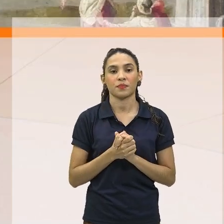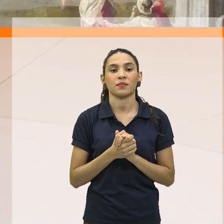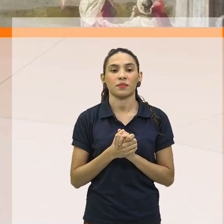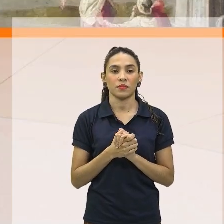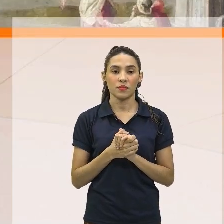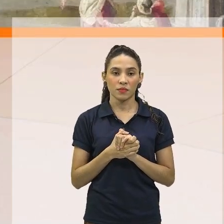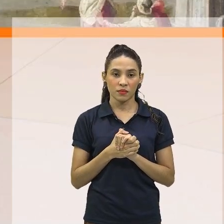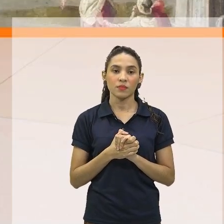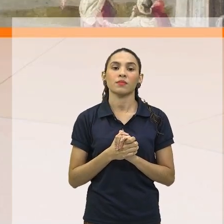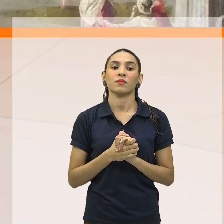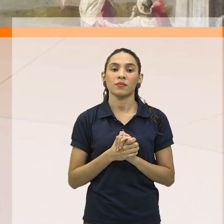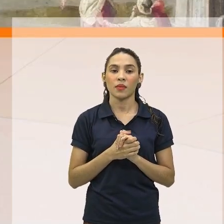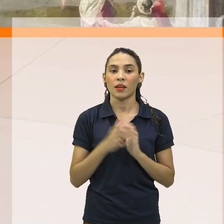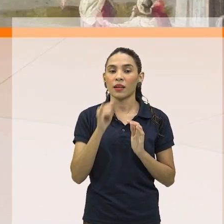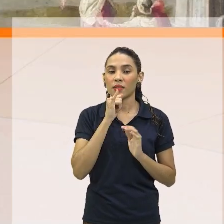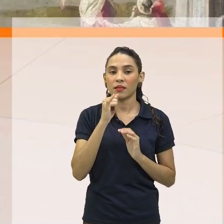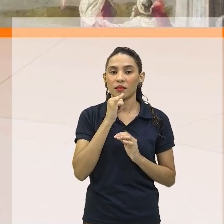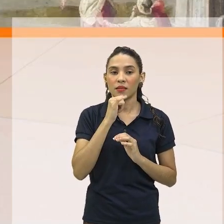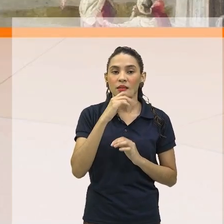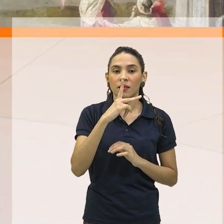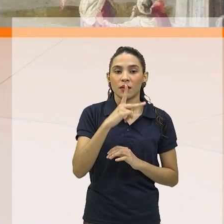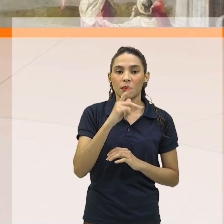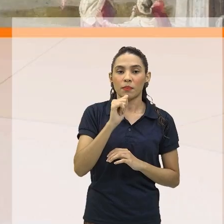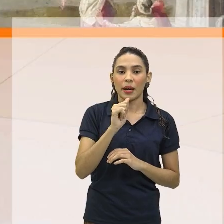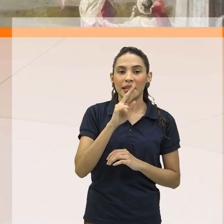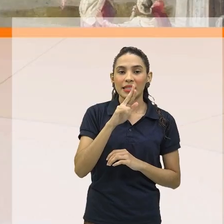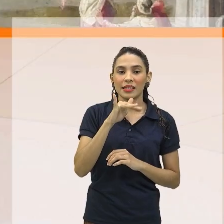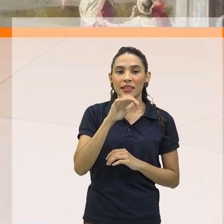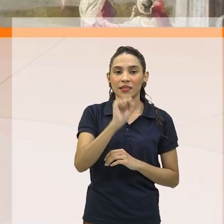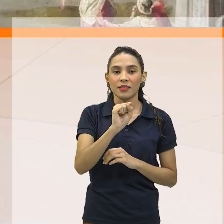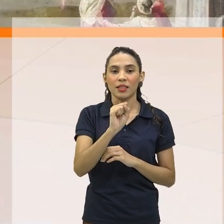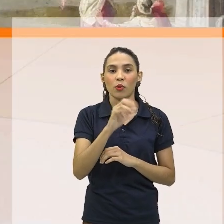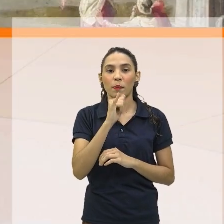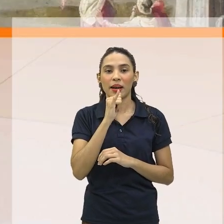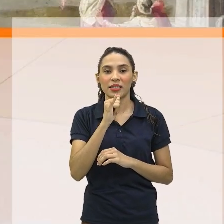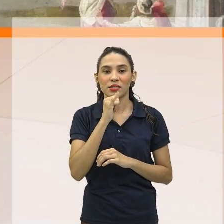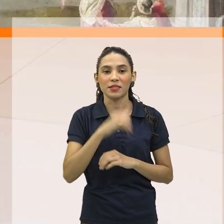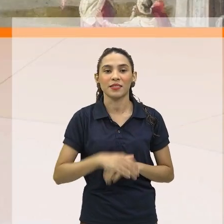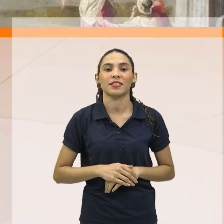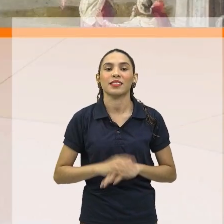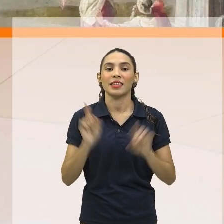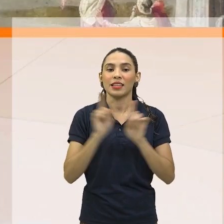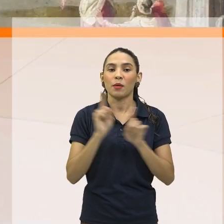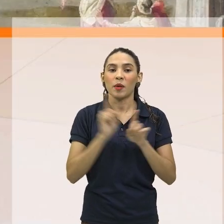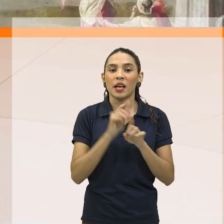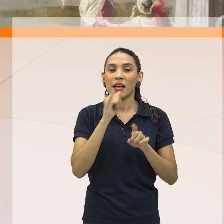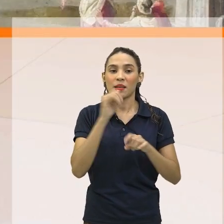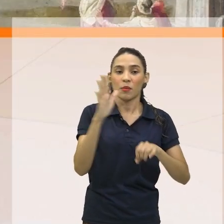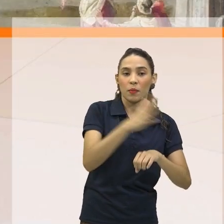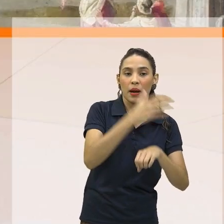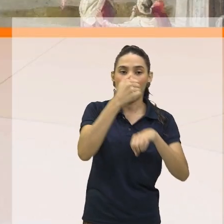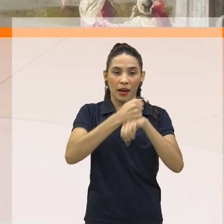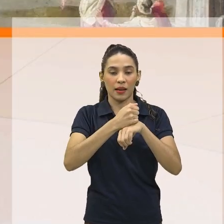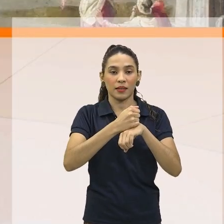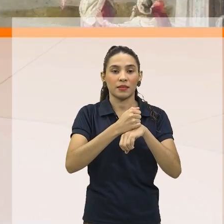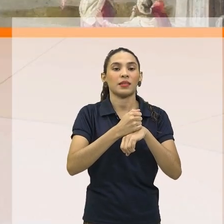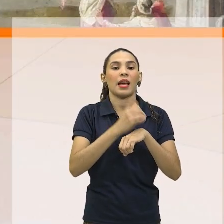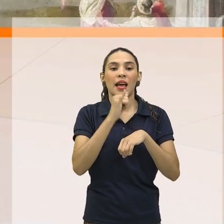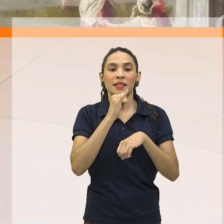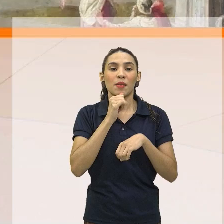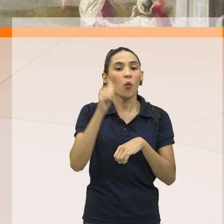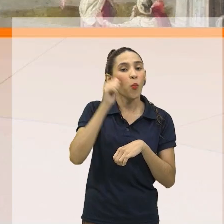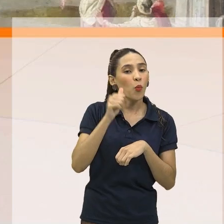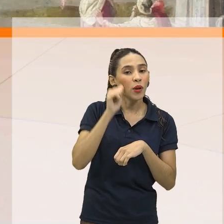né, Paris, o príncipe troiano, ele rapta Helena, né, rainha